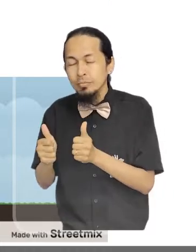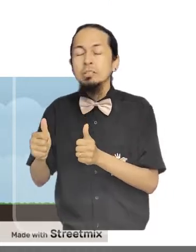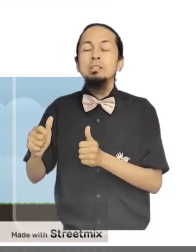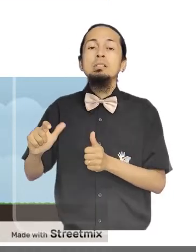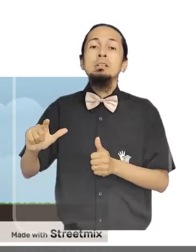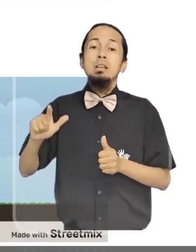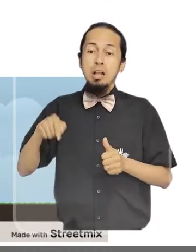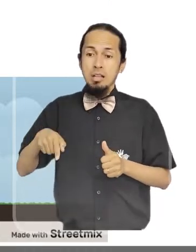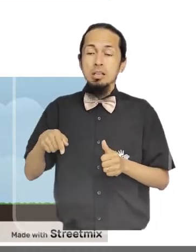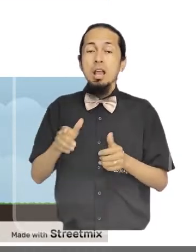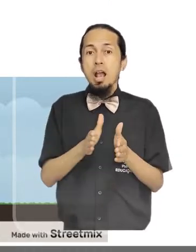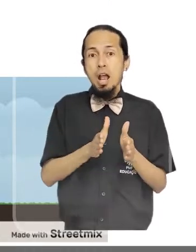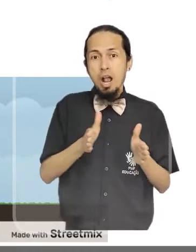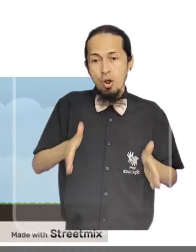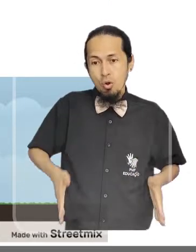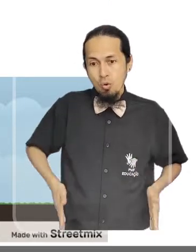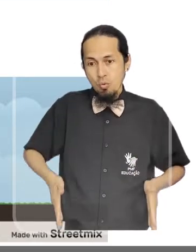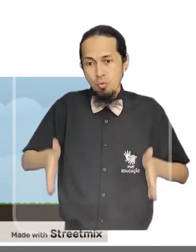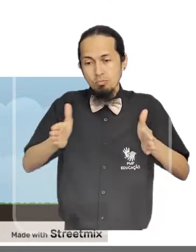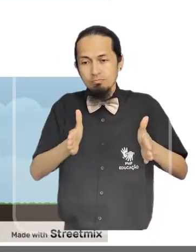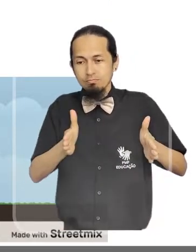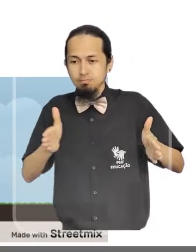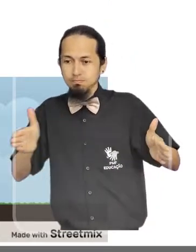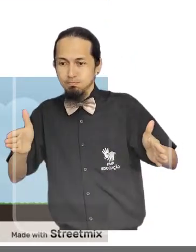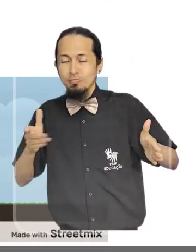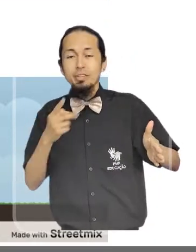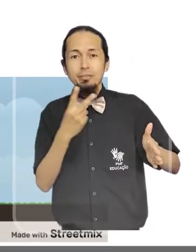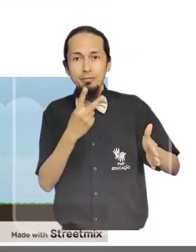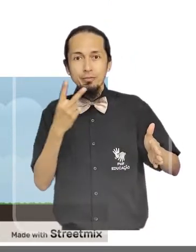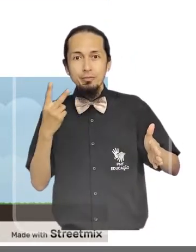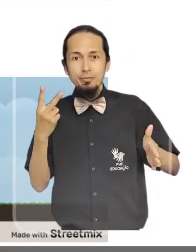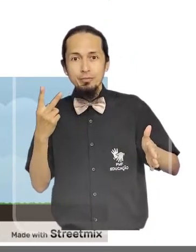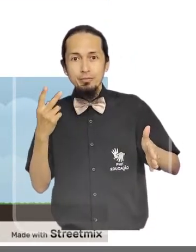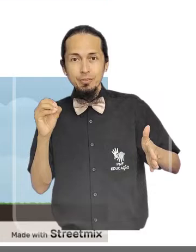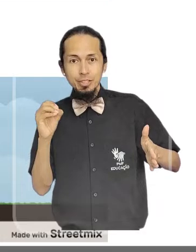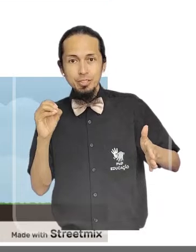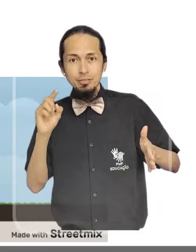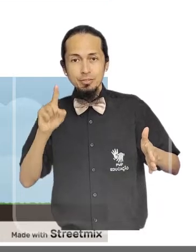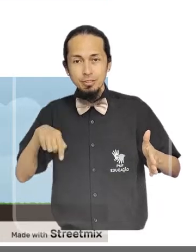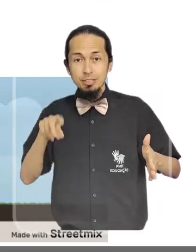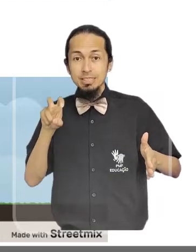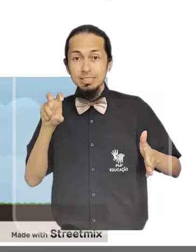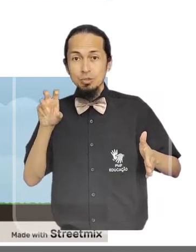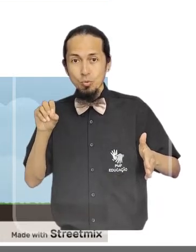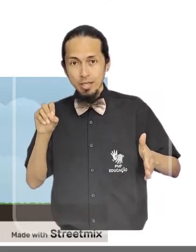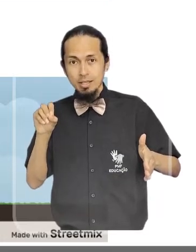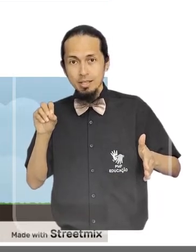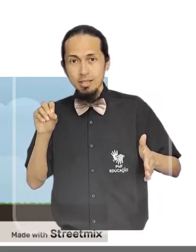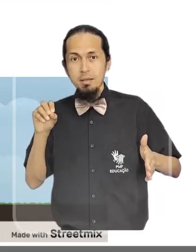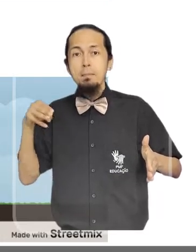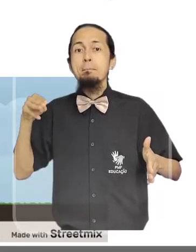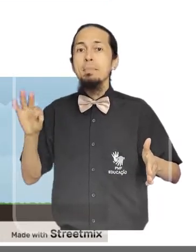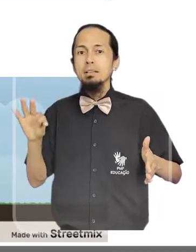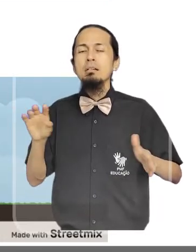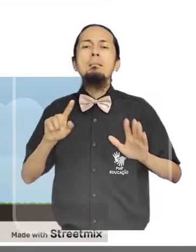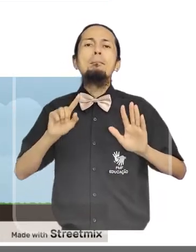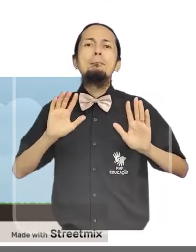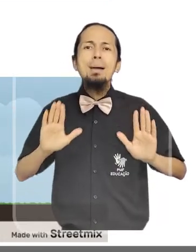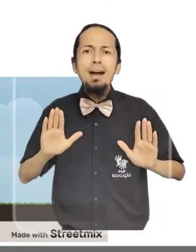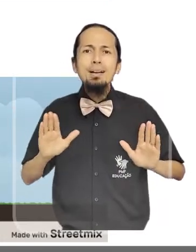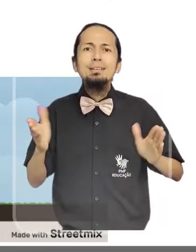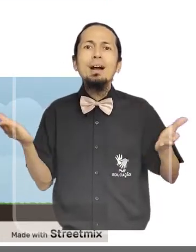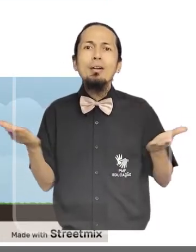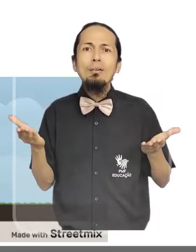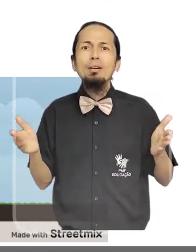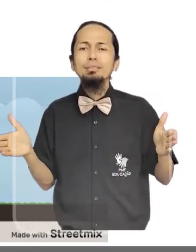a previsão no plano diretor de caixa de via com largura de 20,50 metros, mas